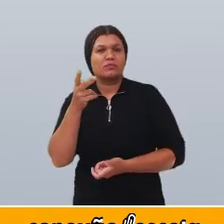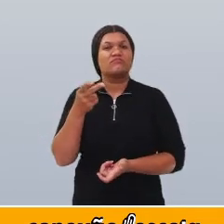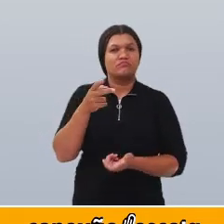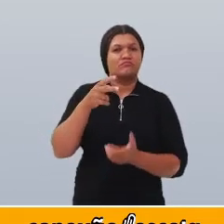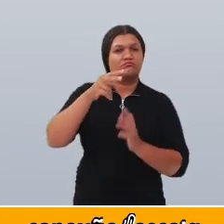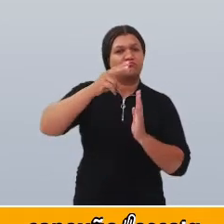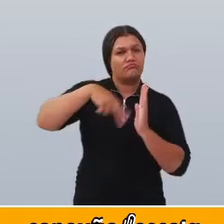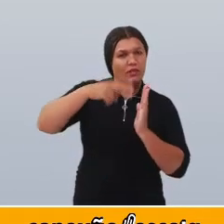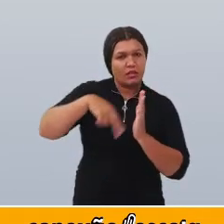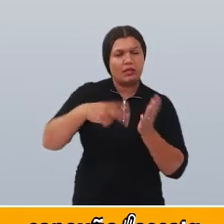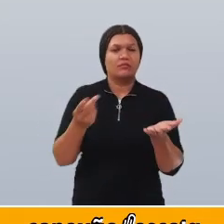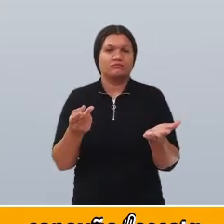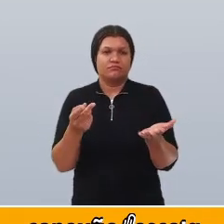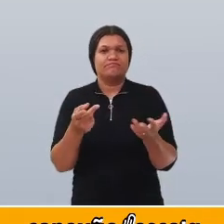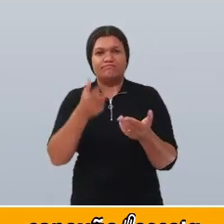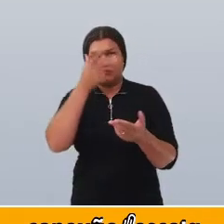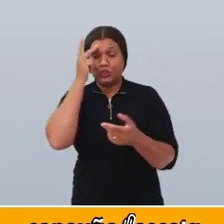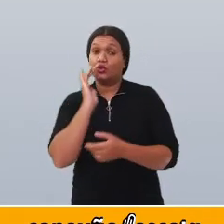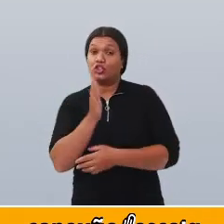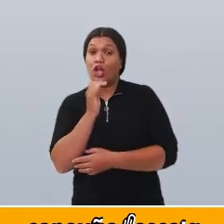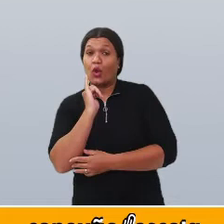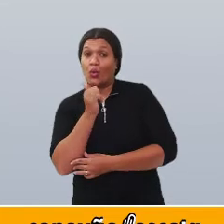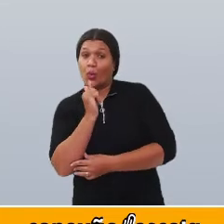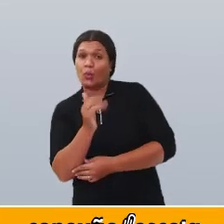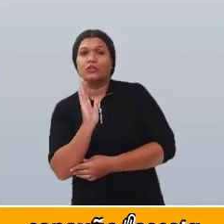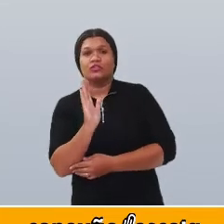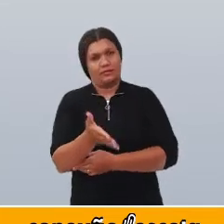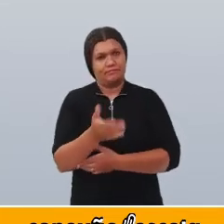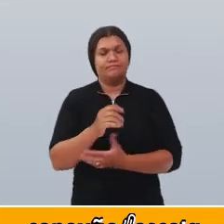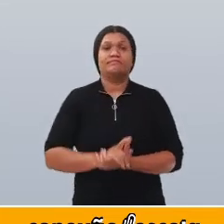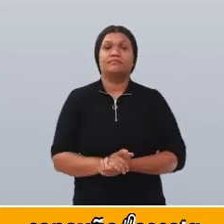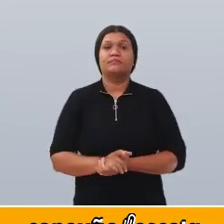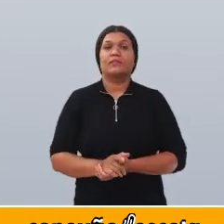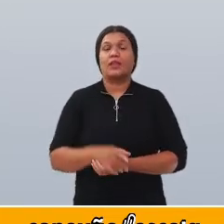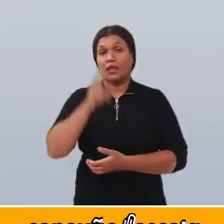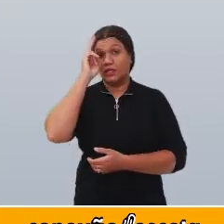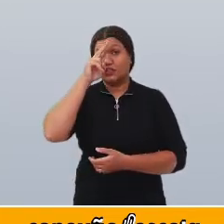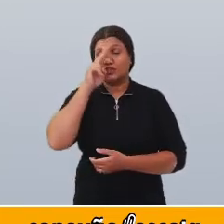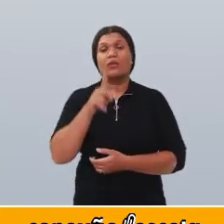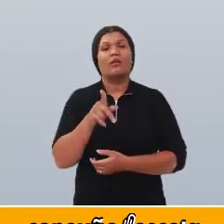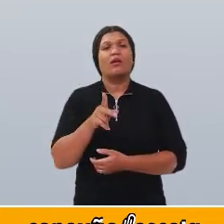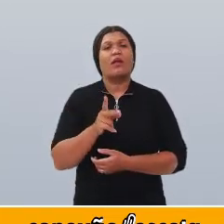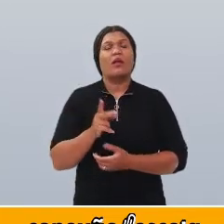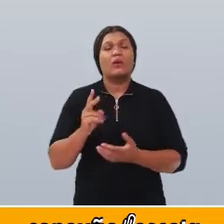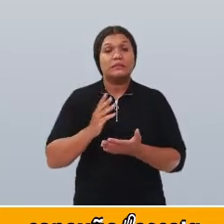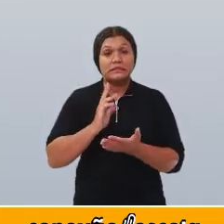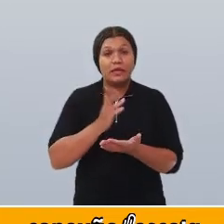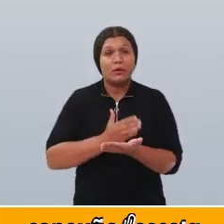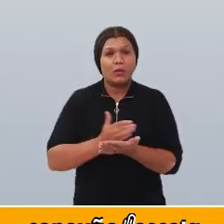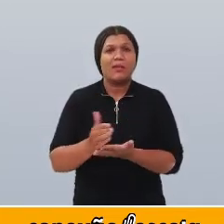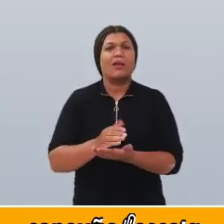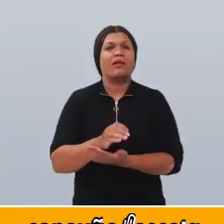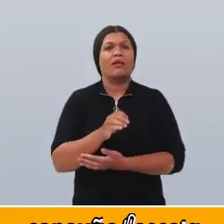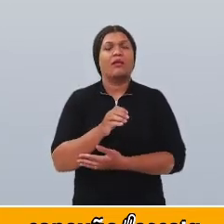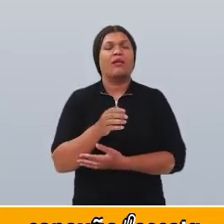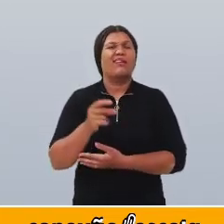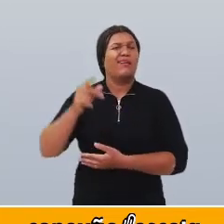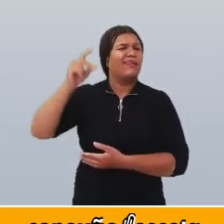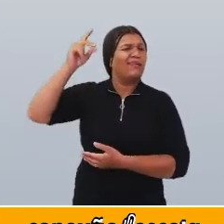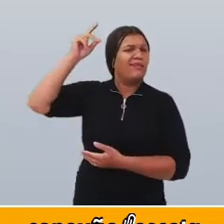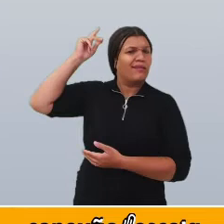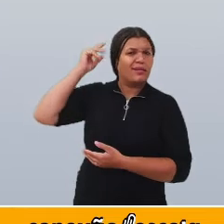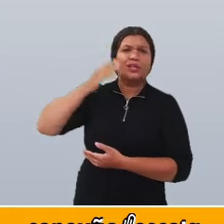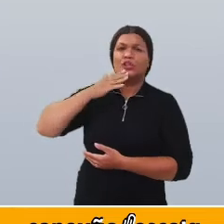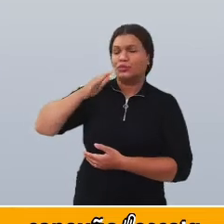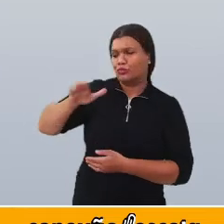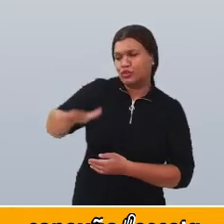leu. E essa história começa, no geral, com o Era Uma Vez. Era uma vez uma